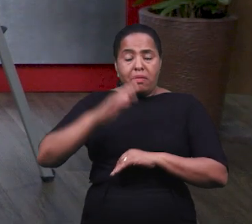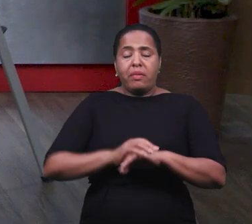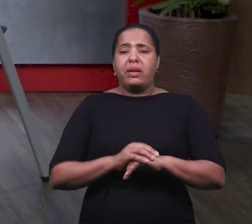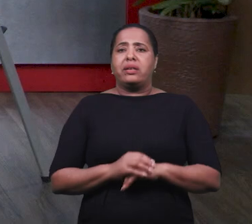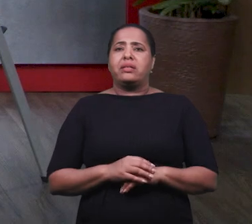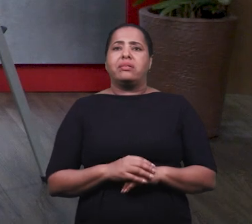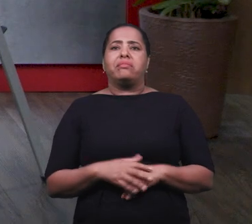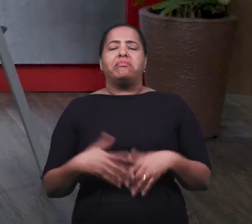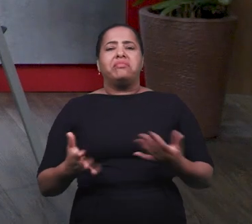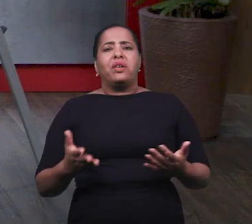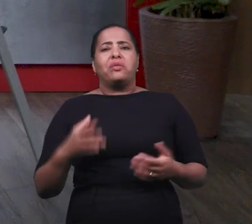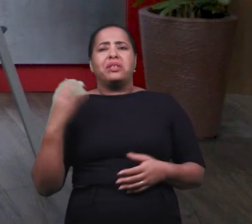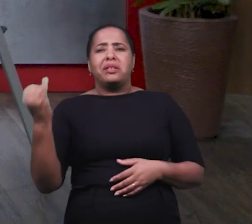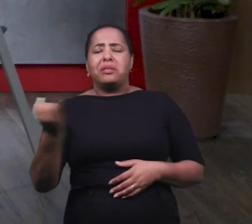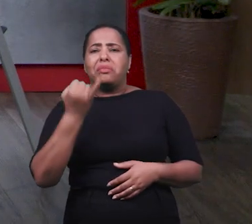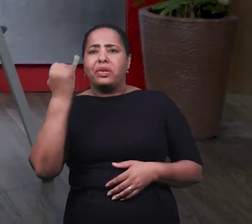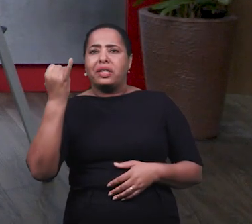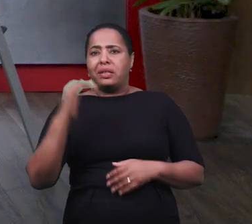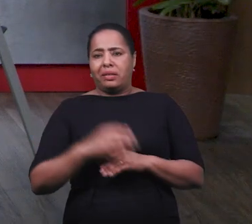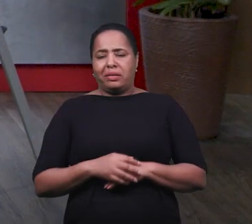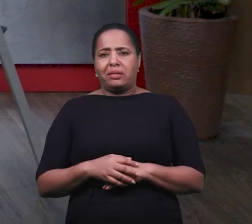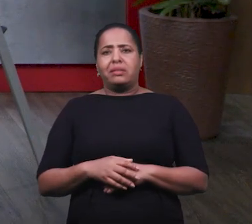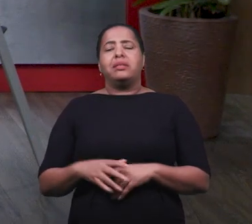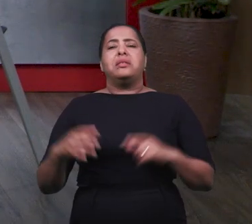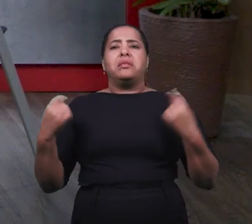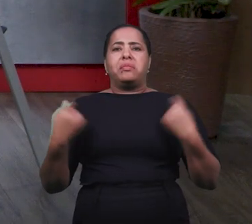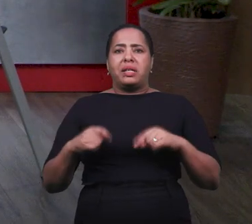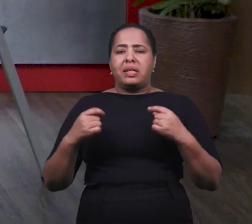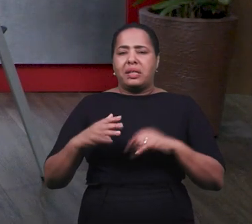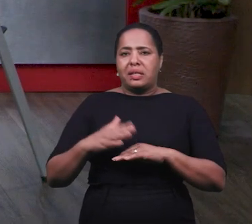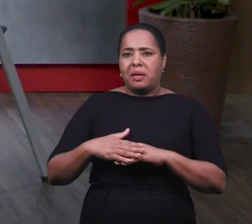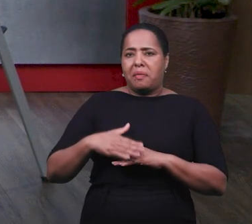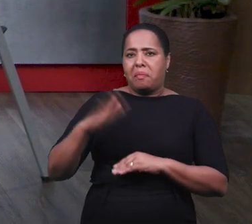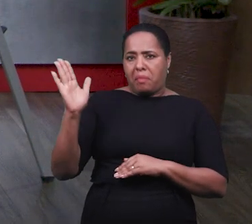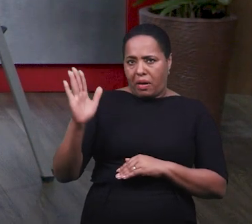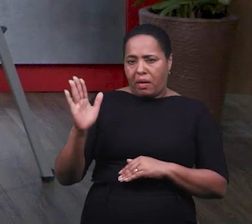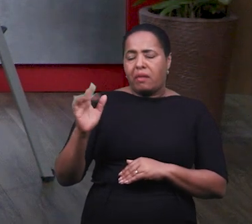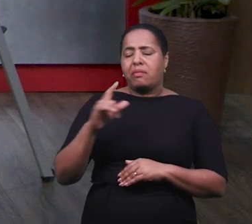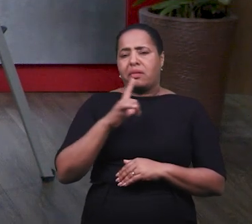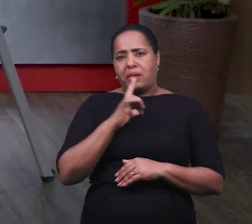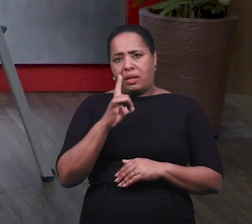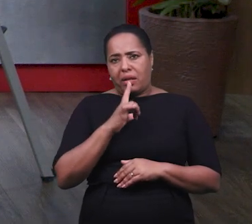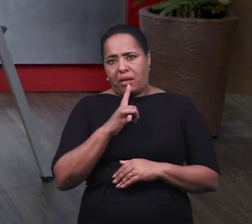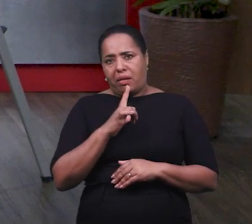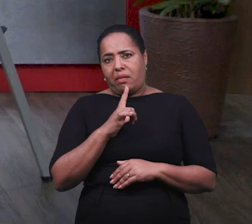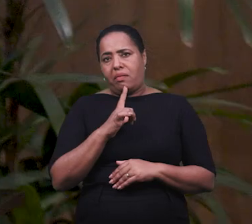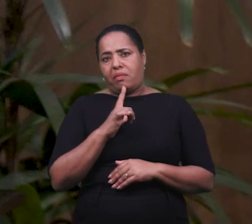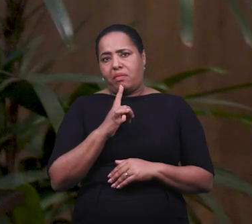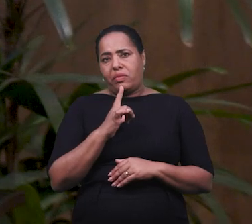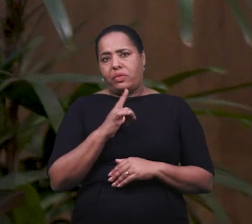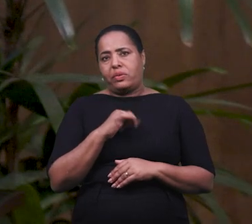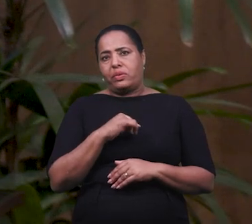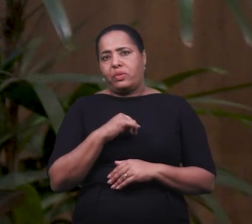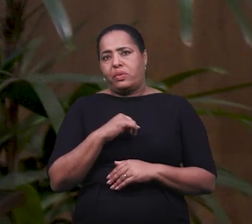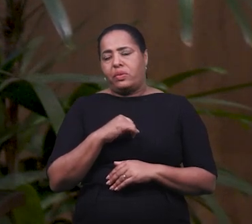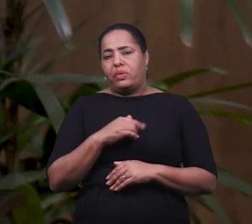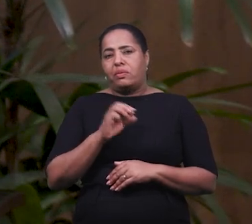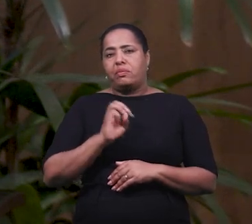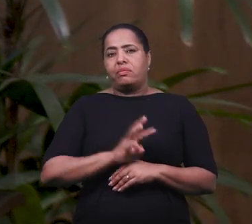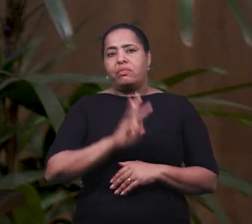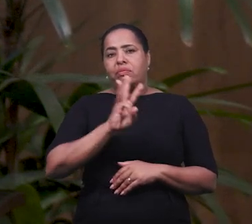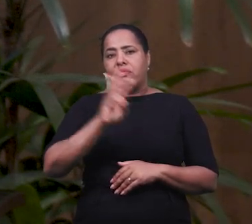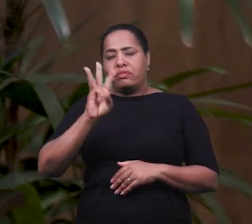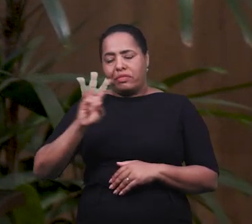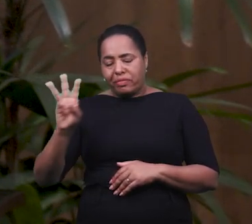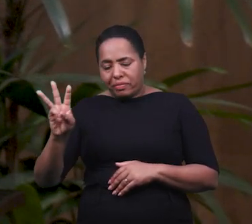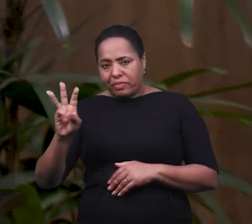né? Quantas dúvidas e devem existir mais. Inclusive, nós temos o nosso site,